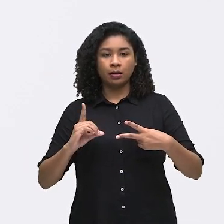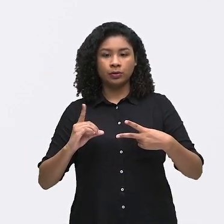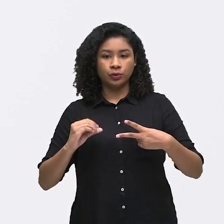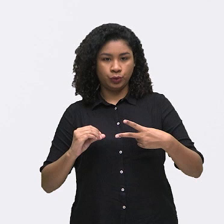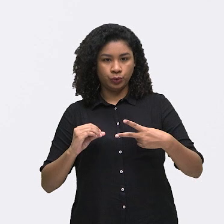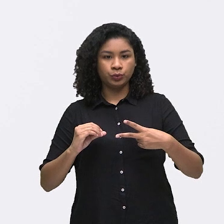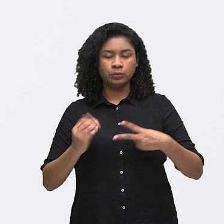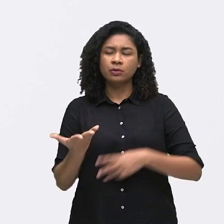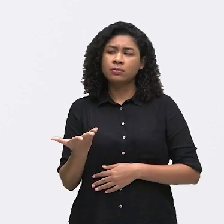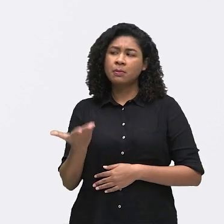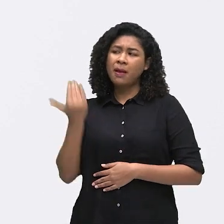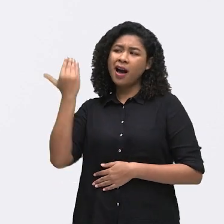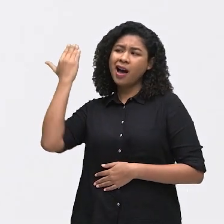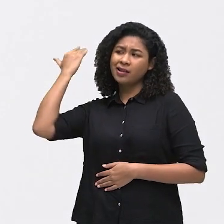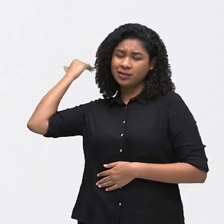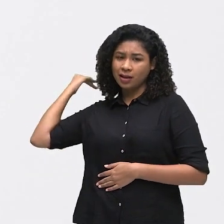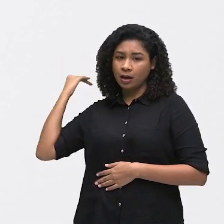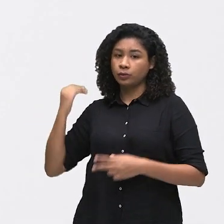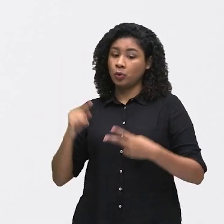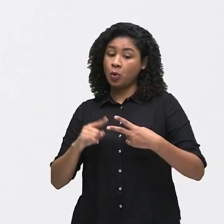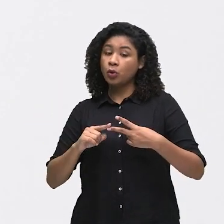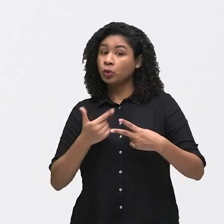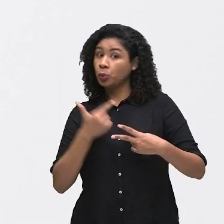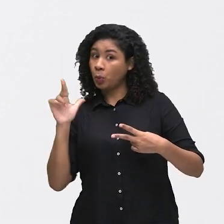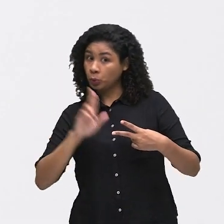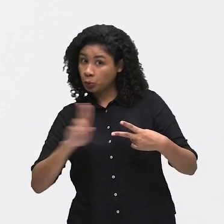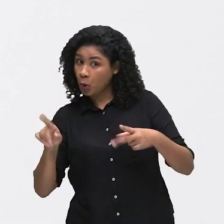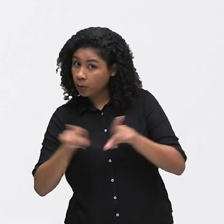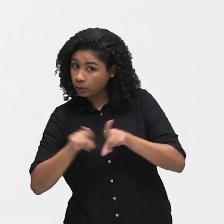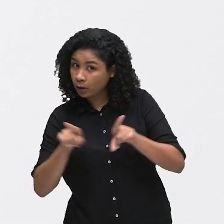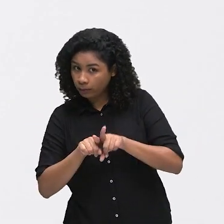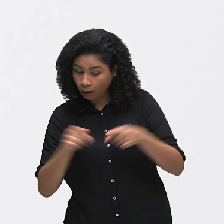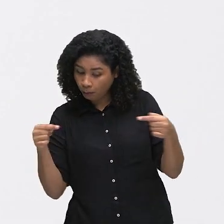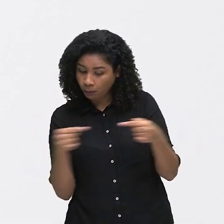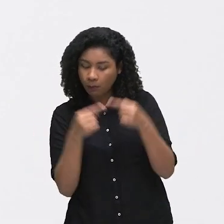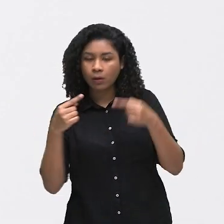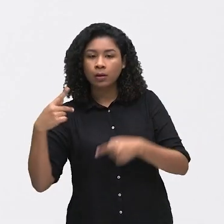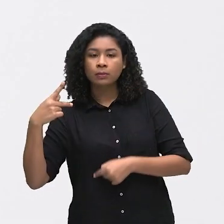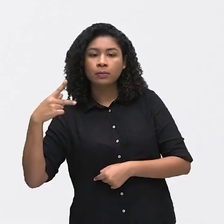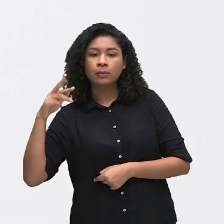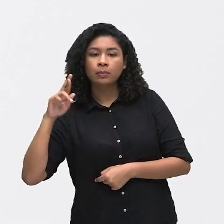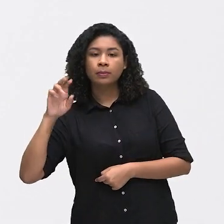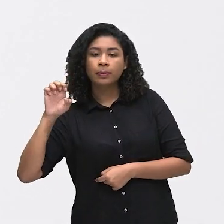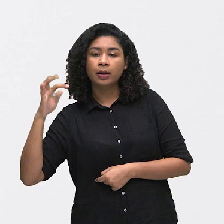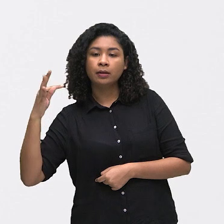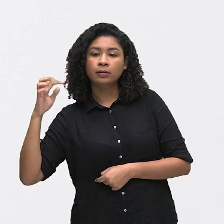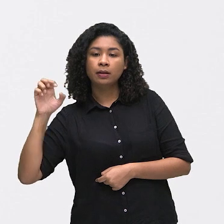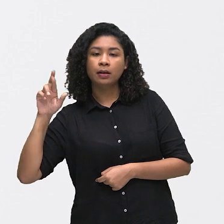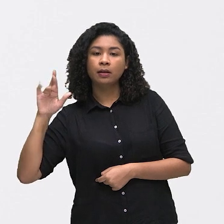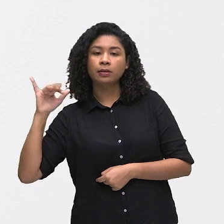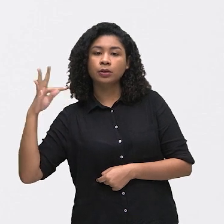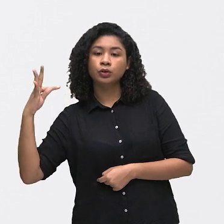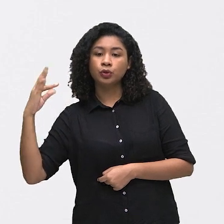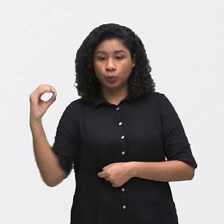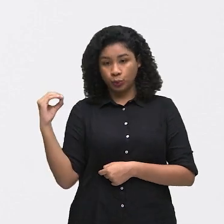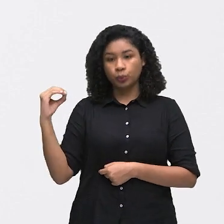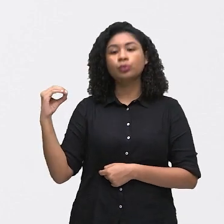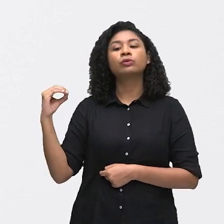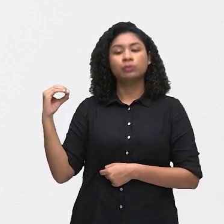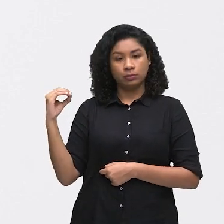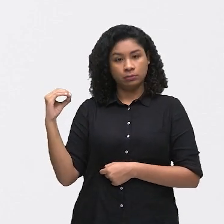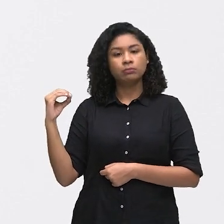também é chamado de pretérito. Então, o passado também é conhecido como